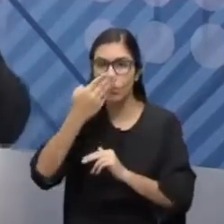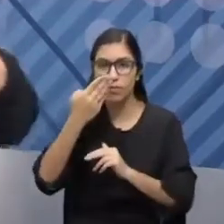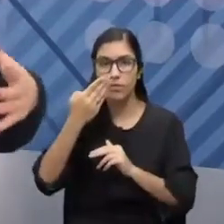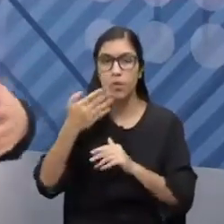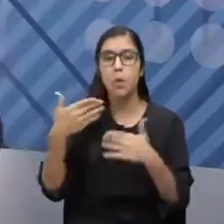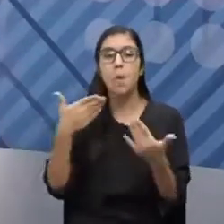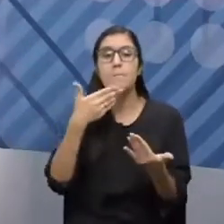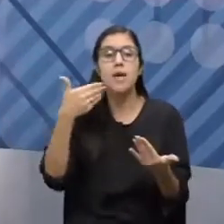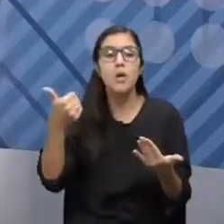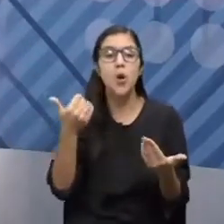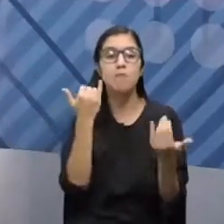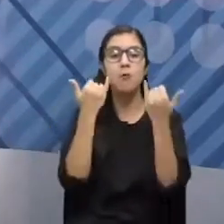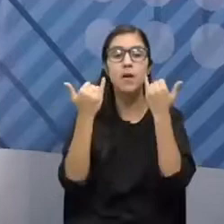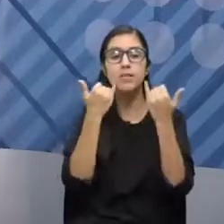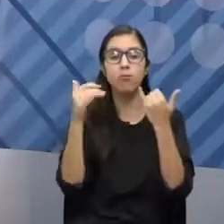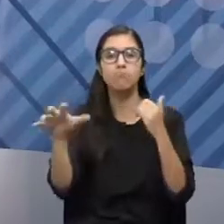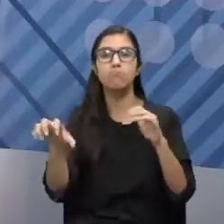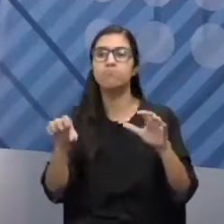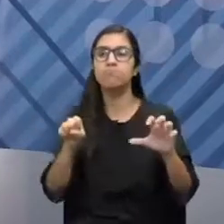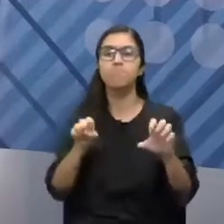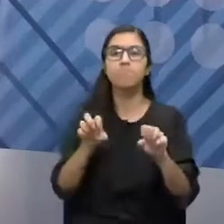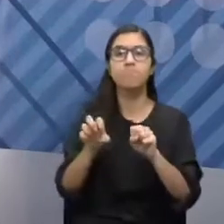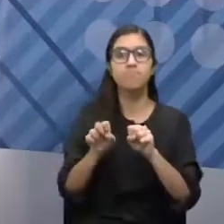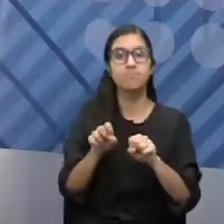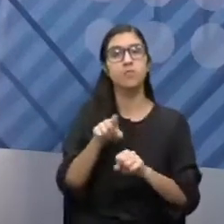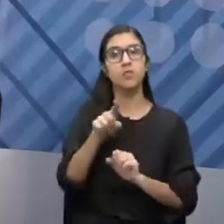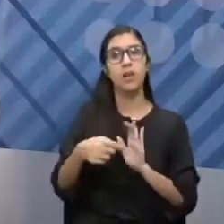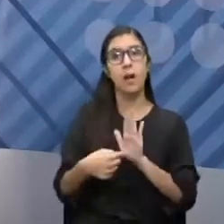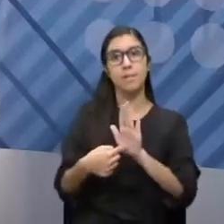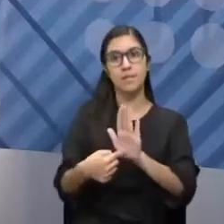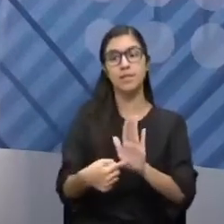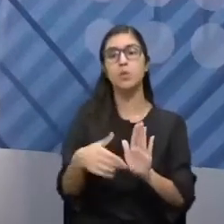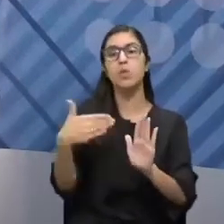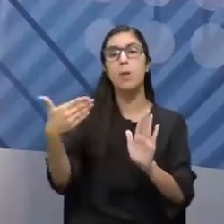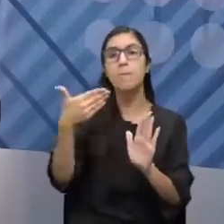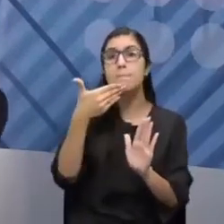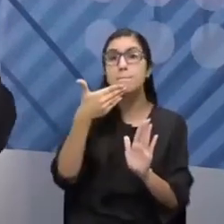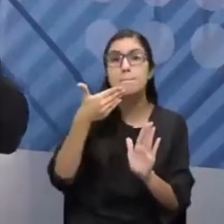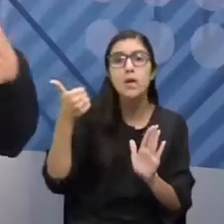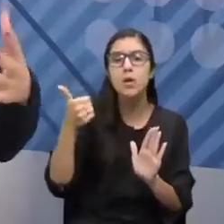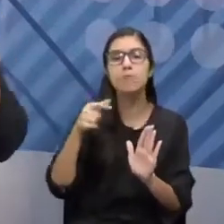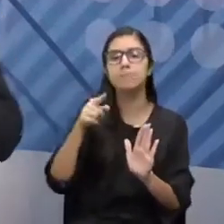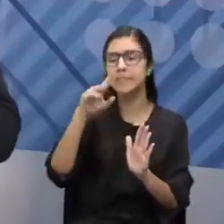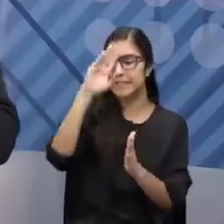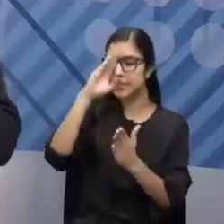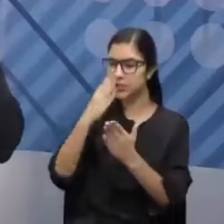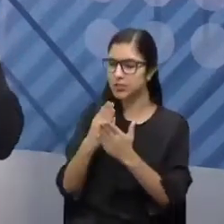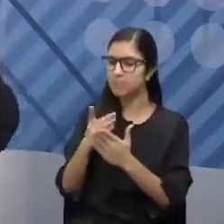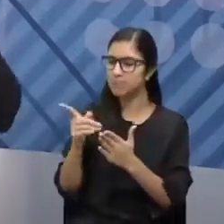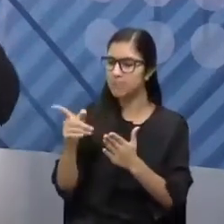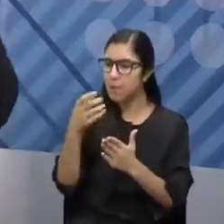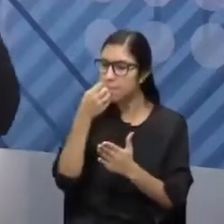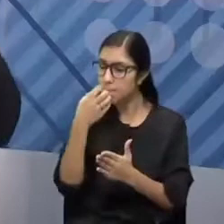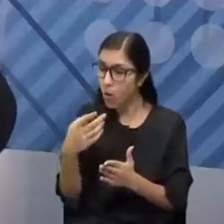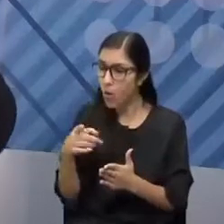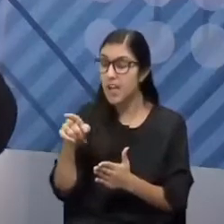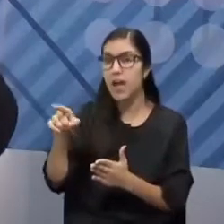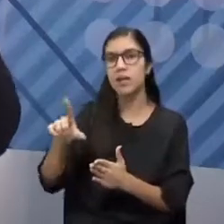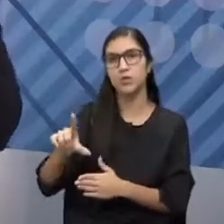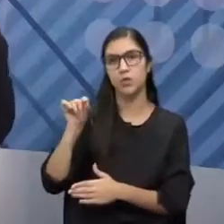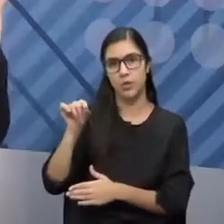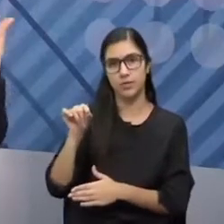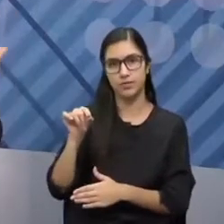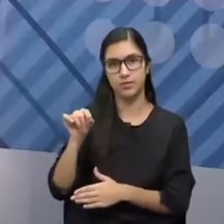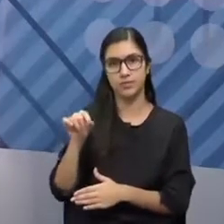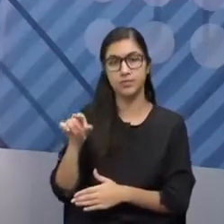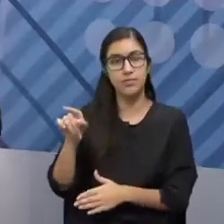melhor recebe as informações, certo? Então você apresenta aquilo que você acredita que seja bom e ela é a que escolhe. Então